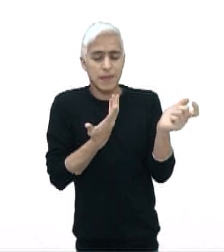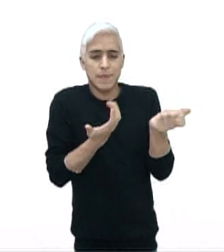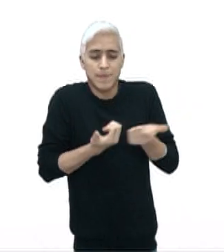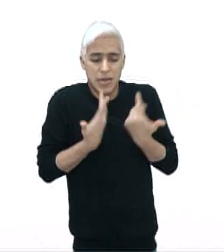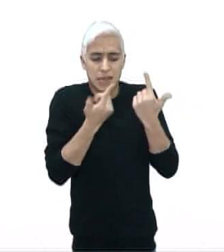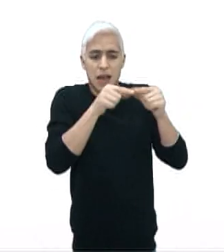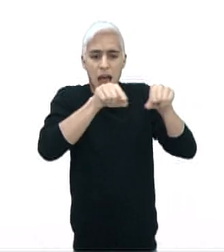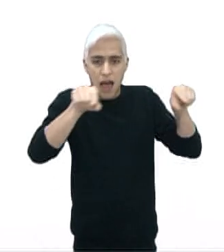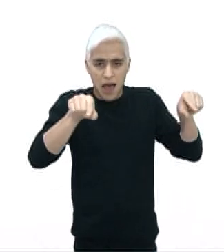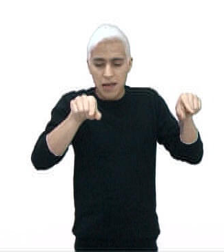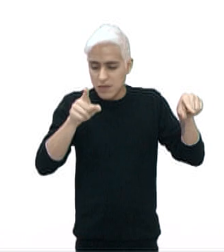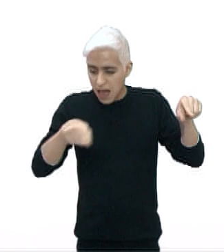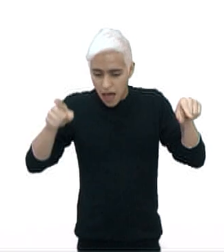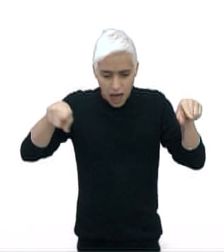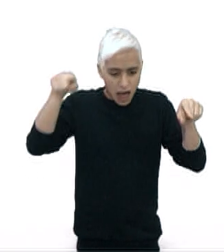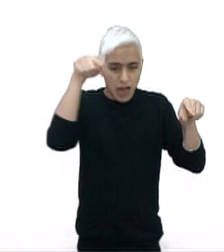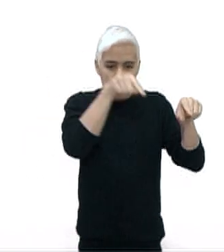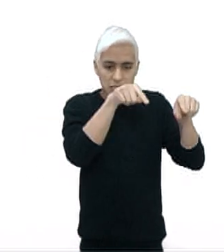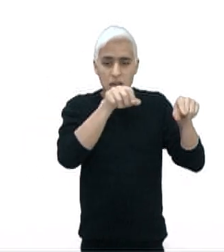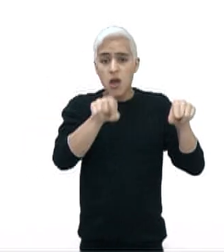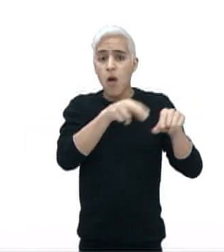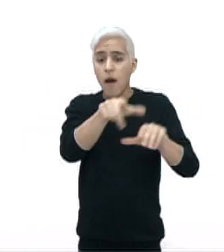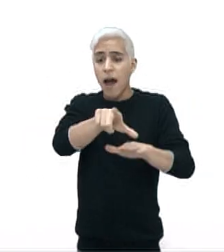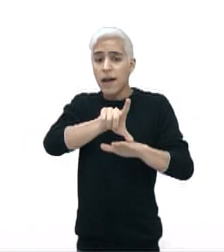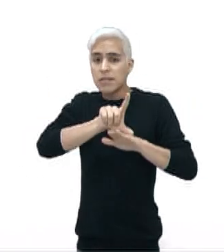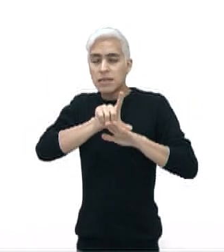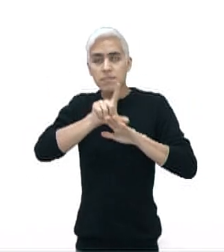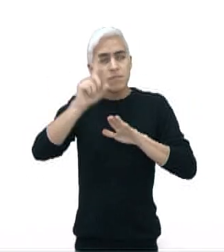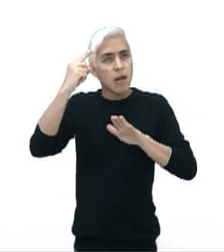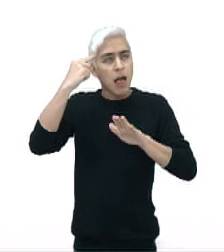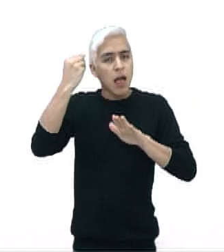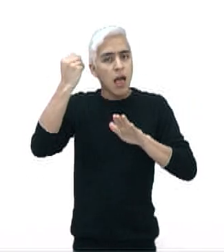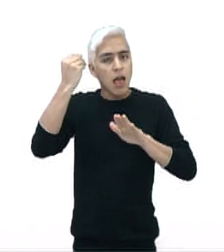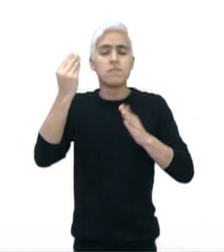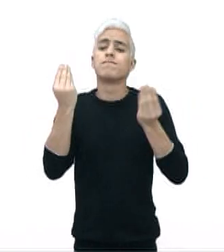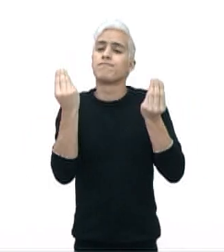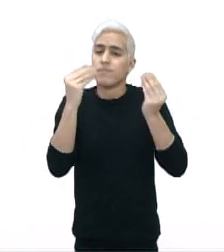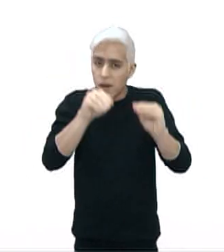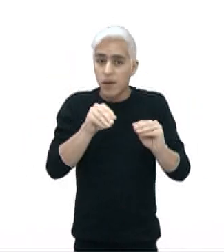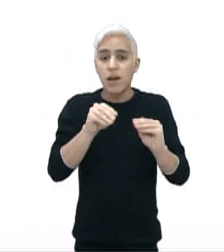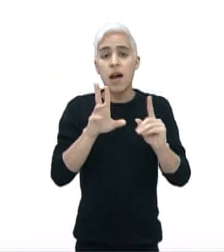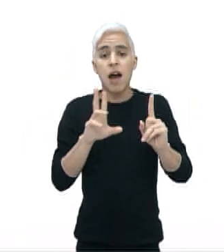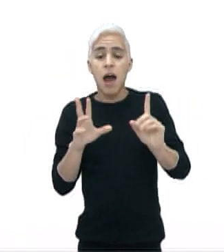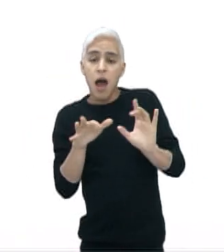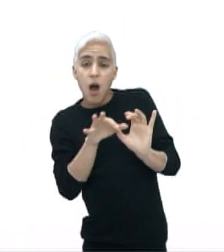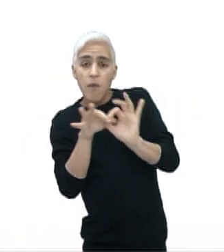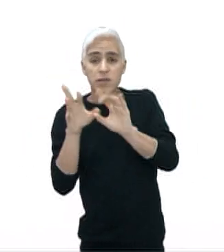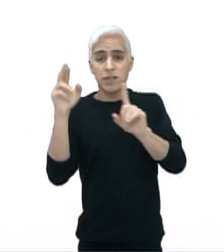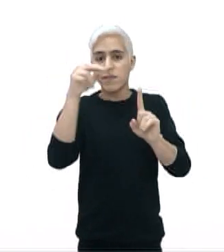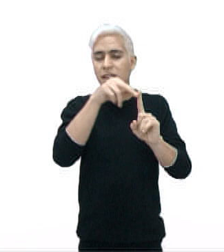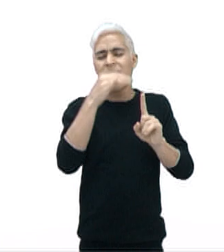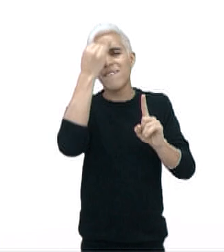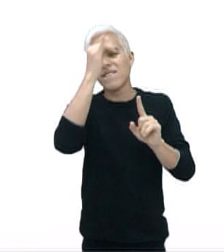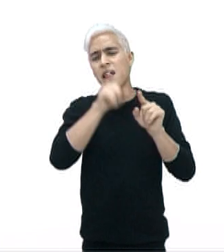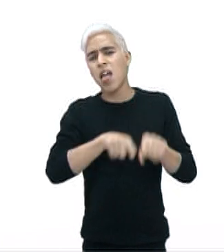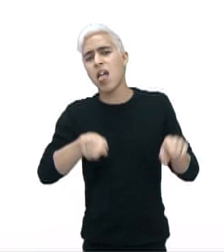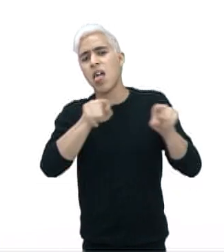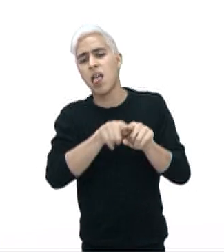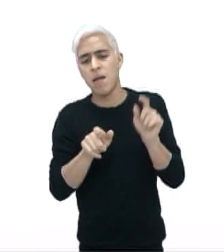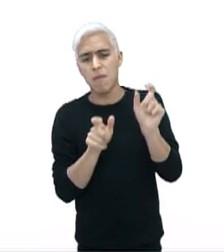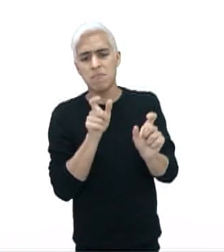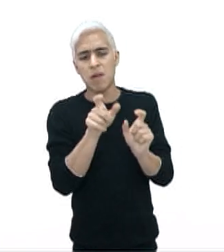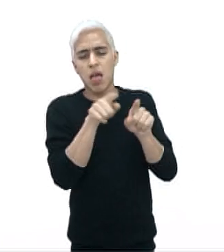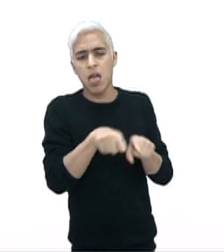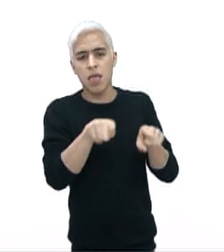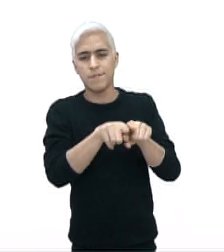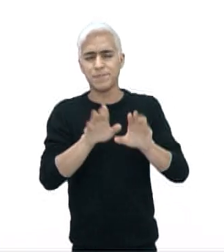texto, retomando ou antecipando ideias. A coesão referencial evita as repetições. Vou fazer